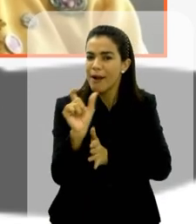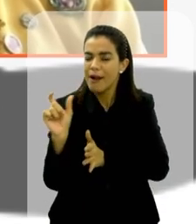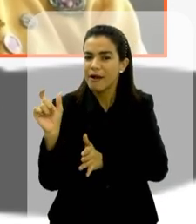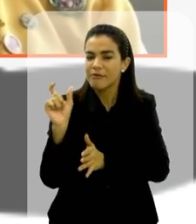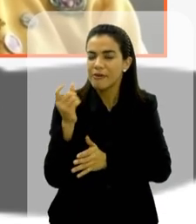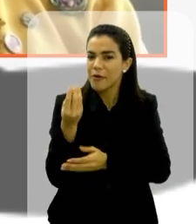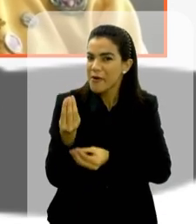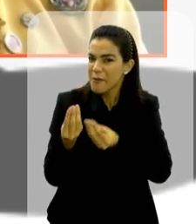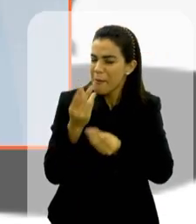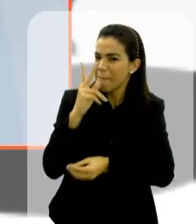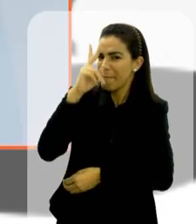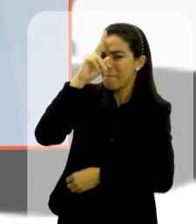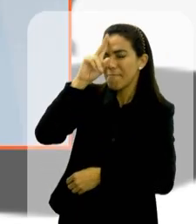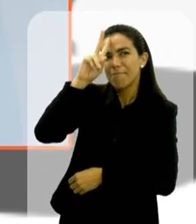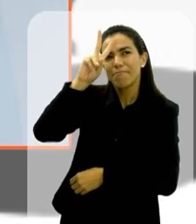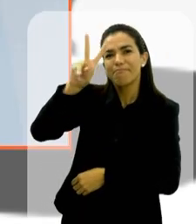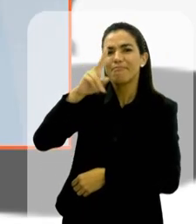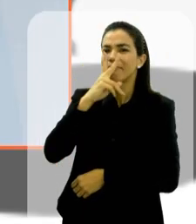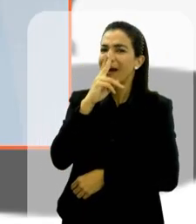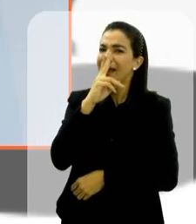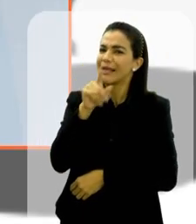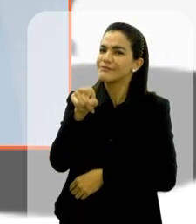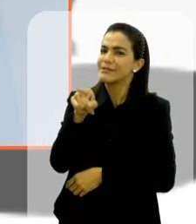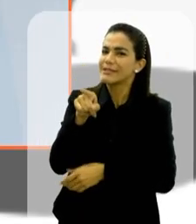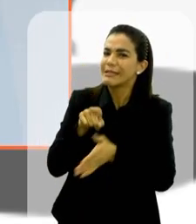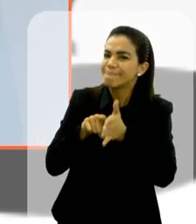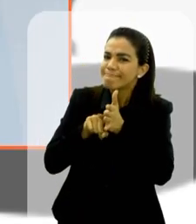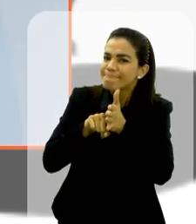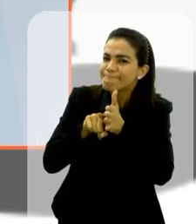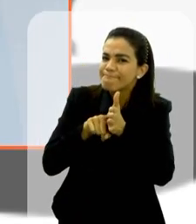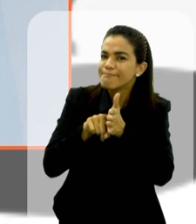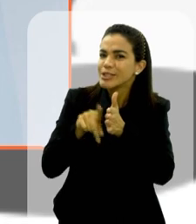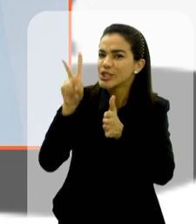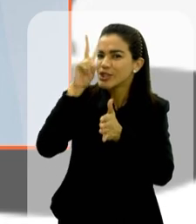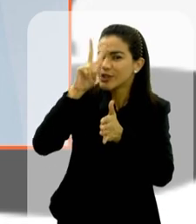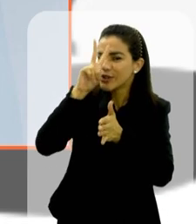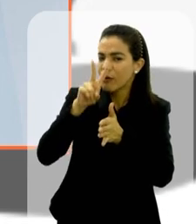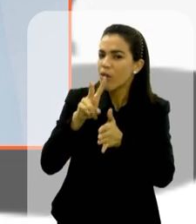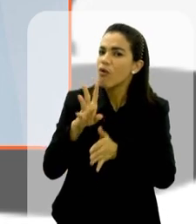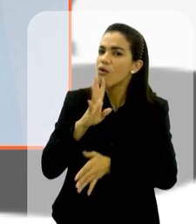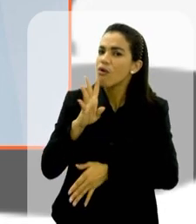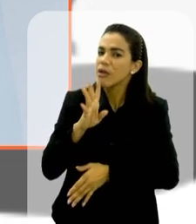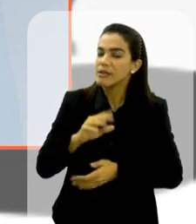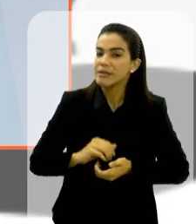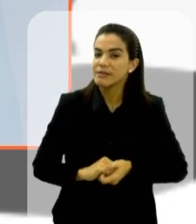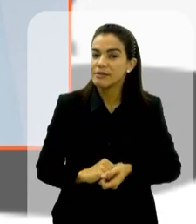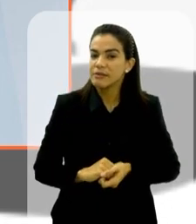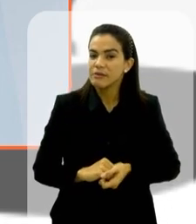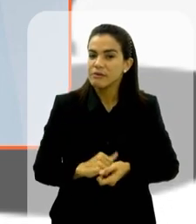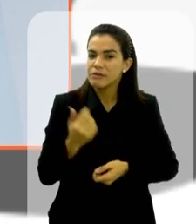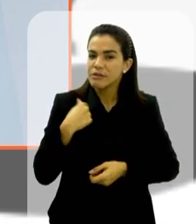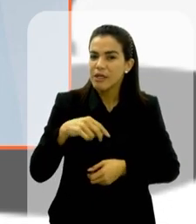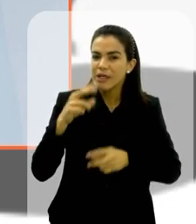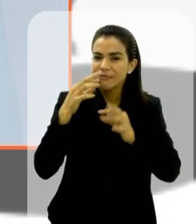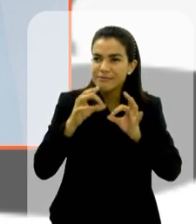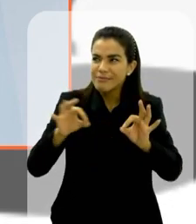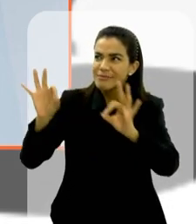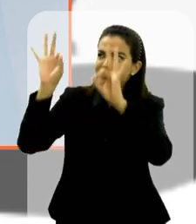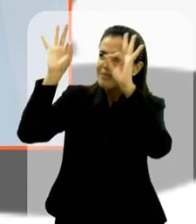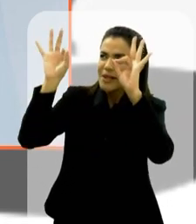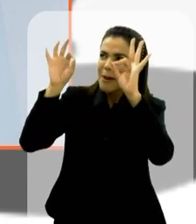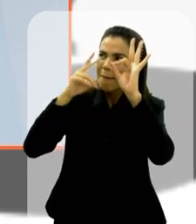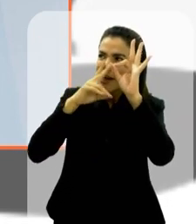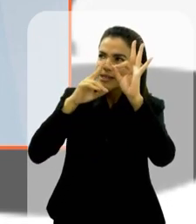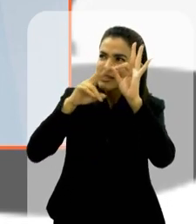atribuindo a você ser um historiador, porque você tem um profundo conhecimento. Houve um momento que você olhava para cima assim, eu achei até que você